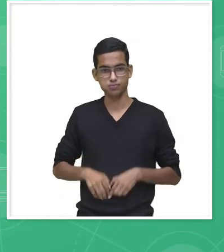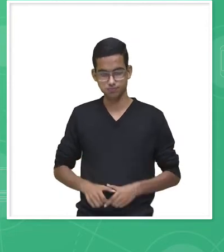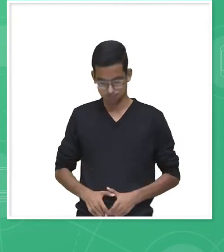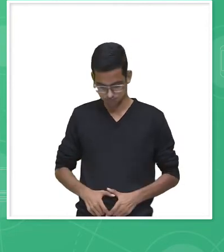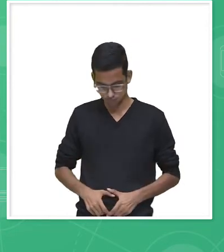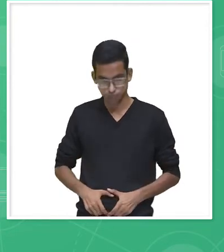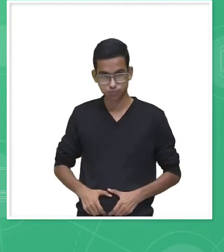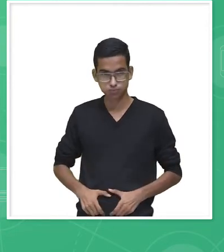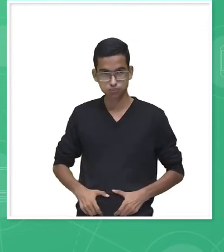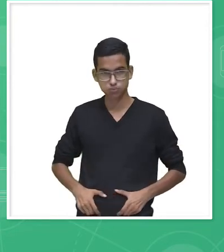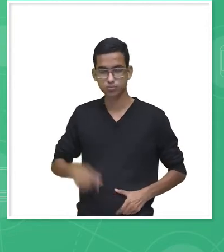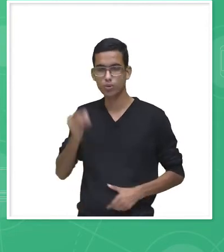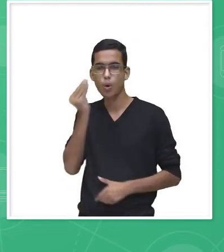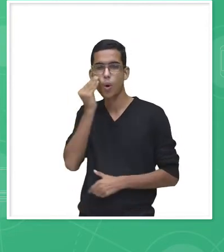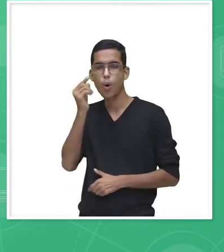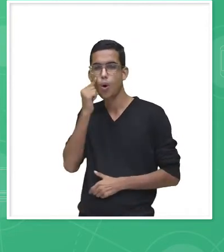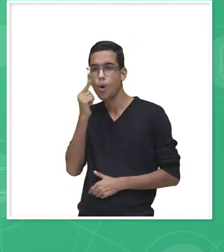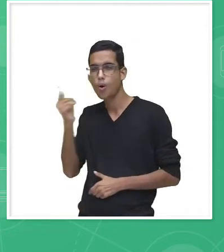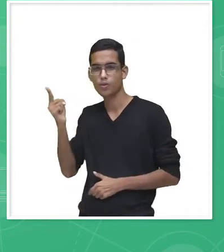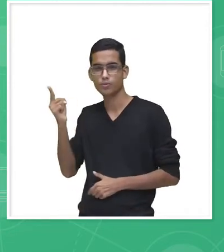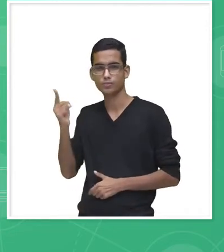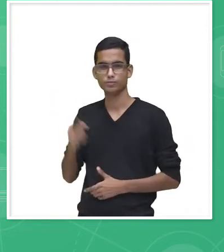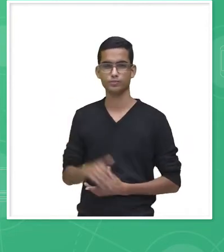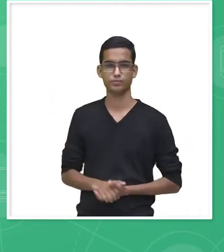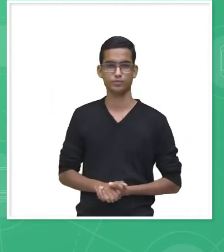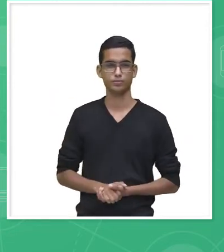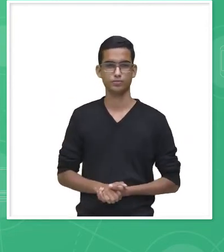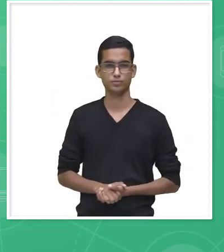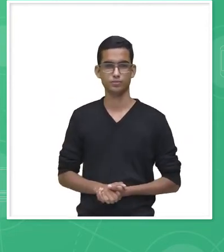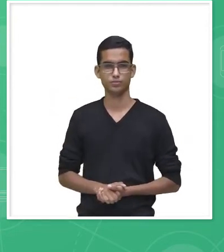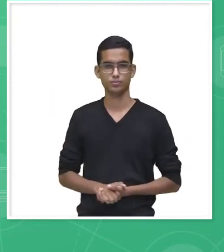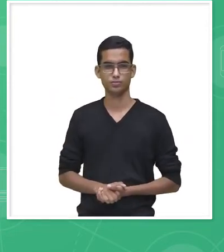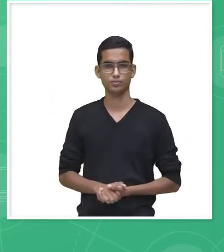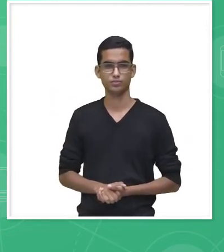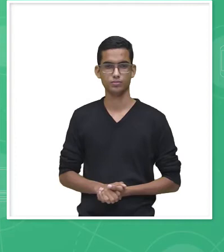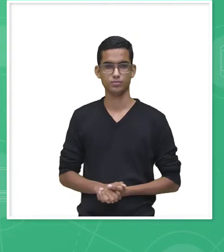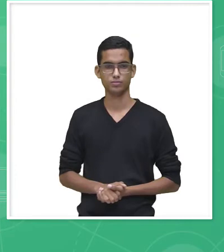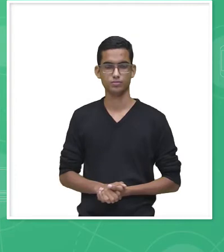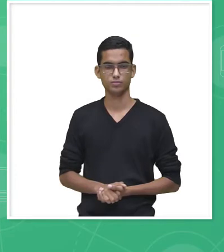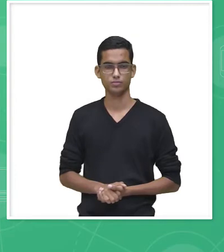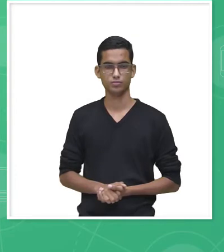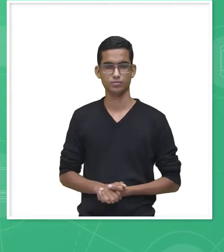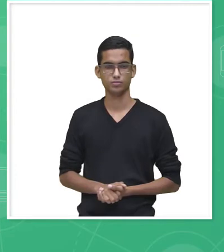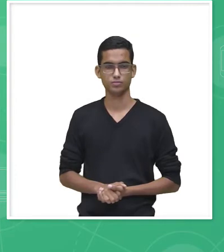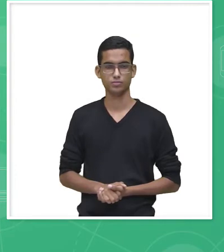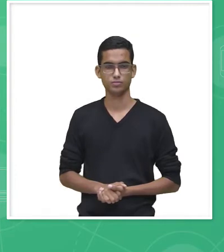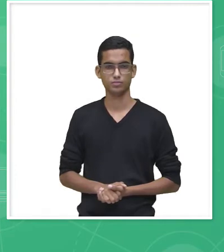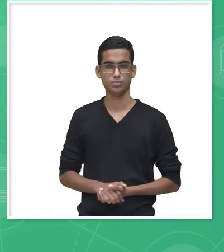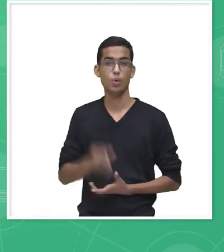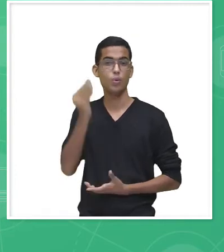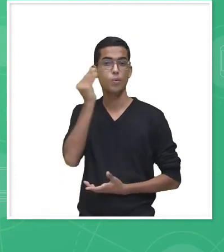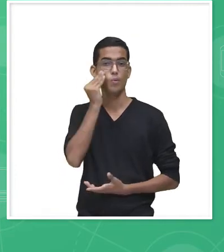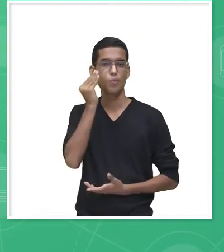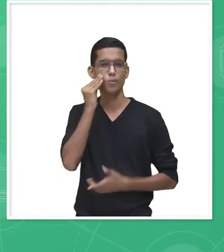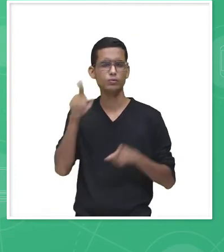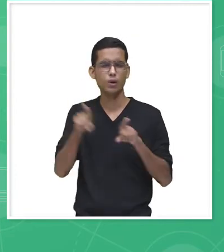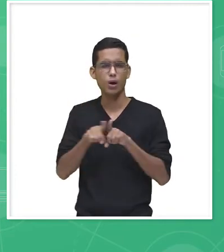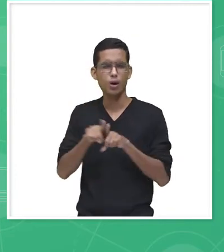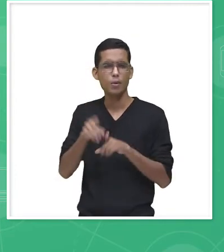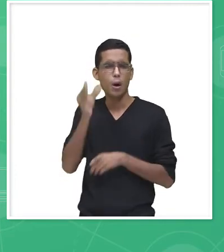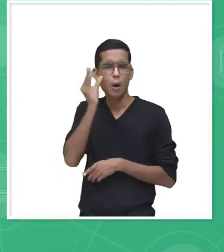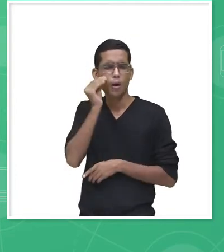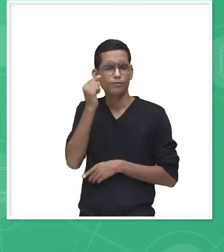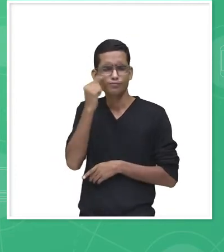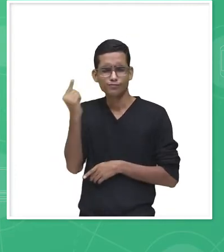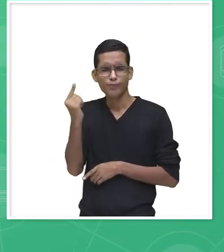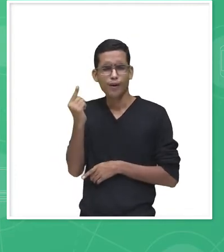essa animação tá ok e a gente vai ver ainda algo bem curioso que é